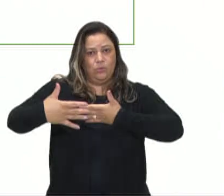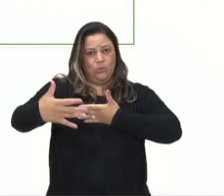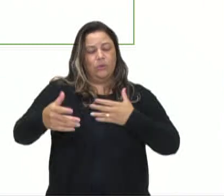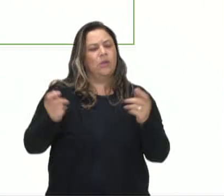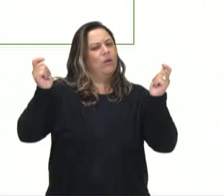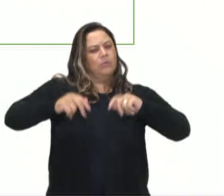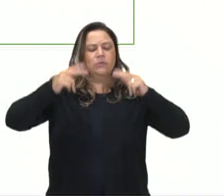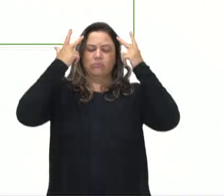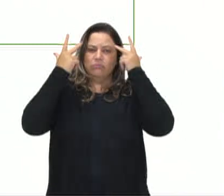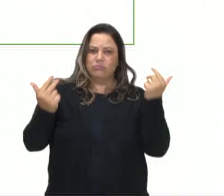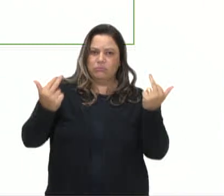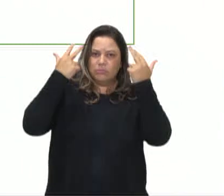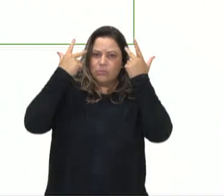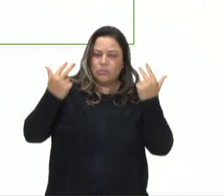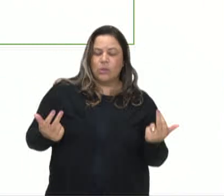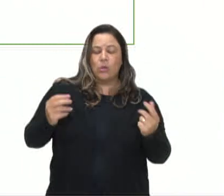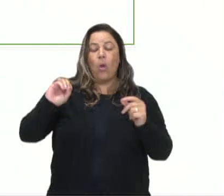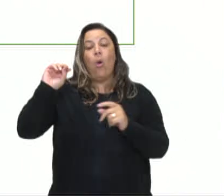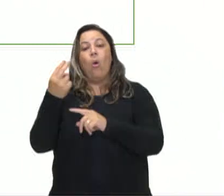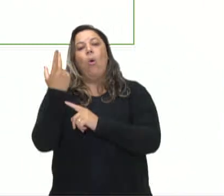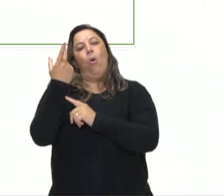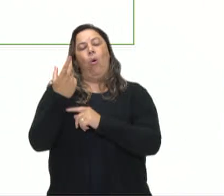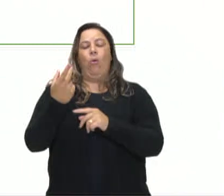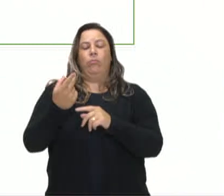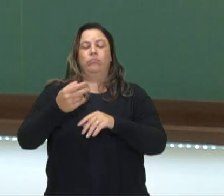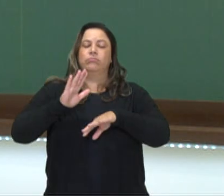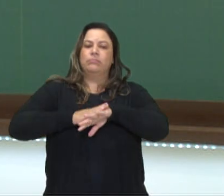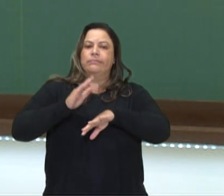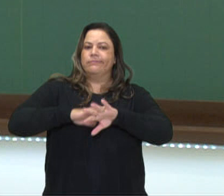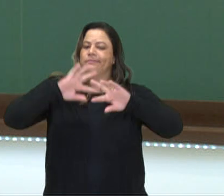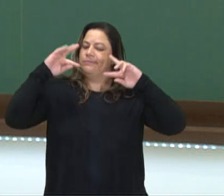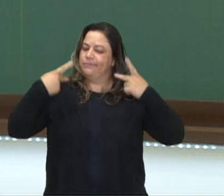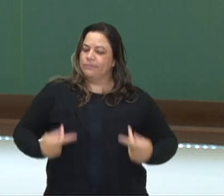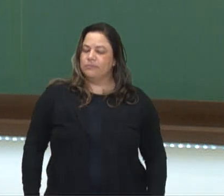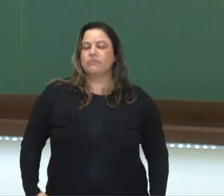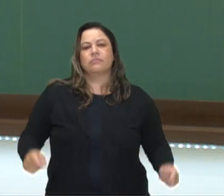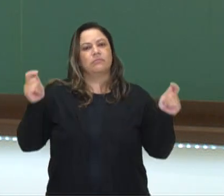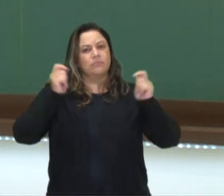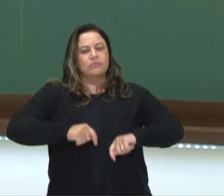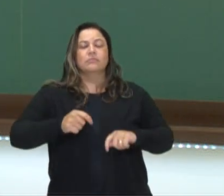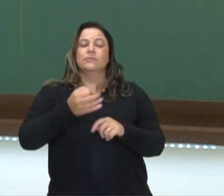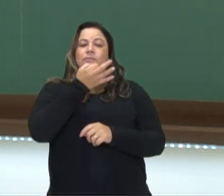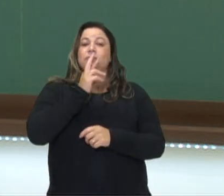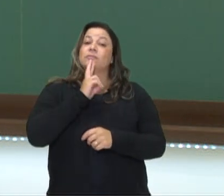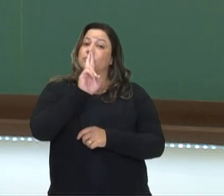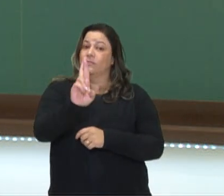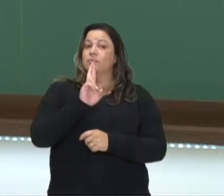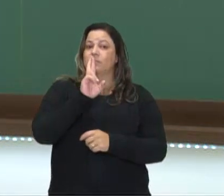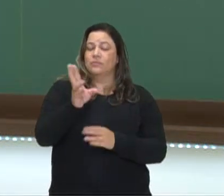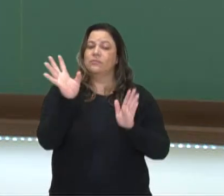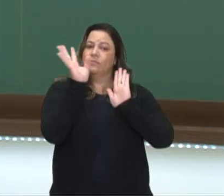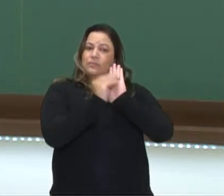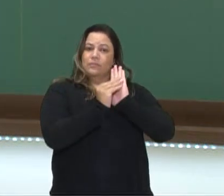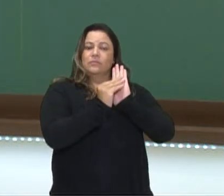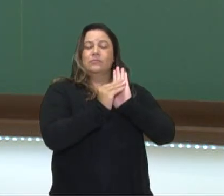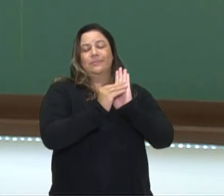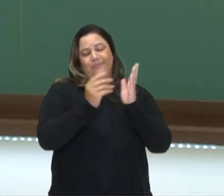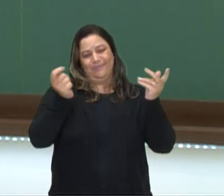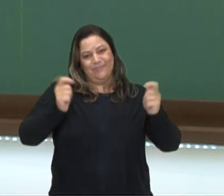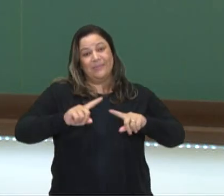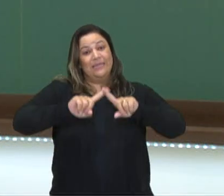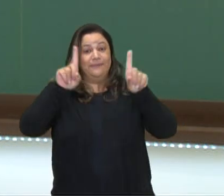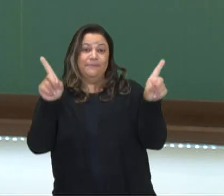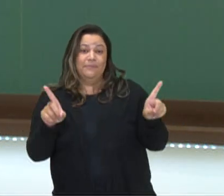processos naturais ou decorrentes da ação humana. Então essa é uma possível resposta que você poderia ter posto aí no seu caderno. Mas se